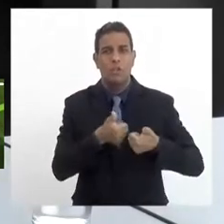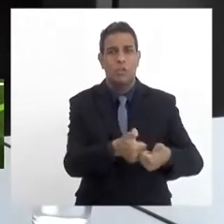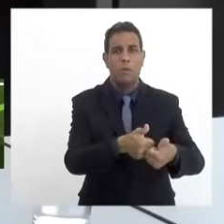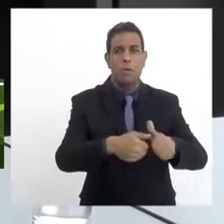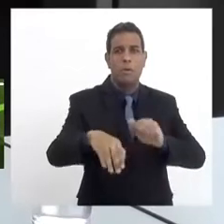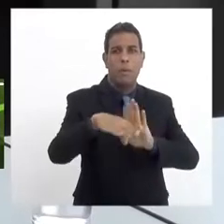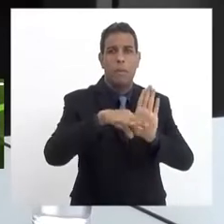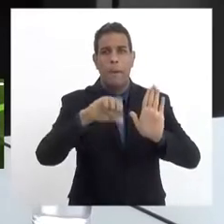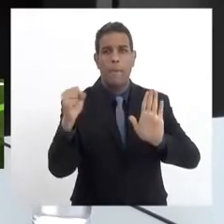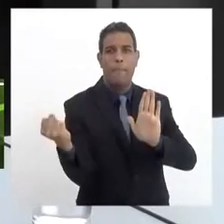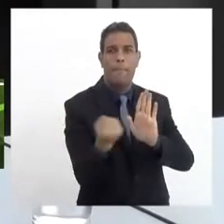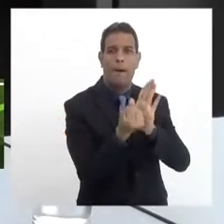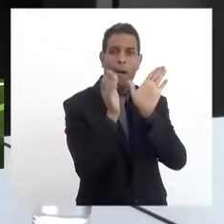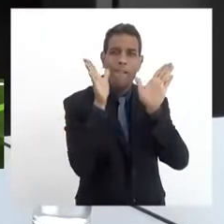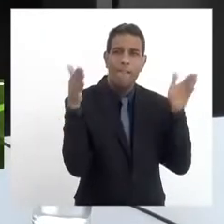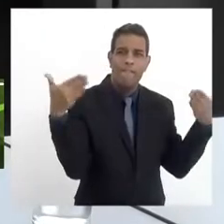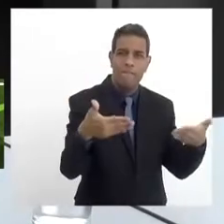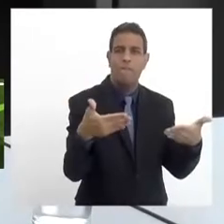marcas específicas.